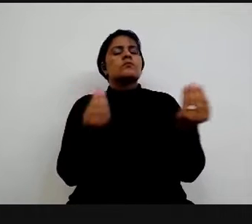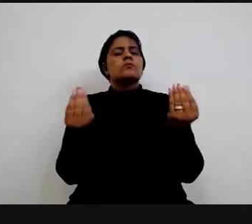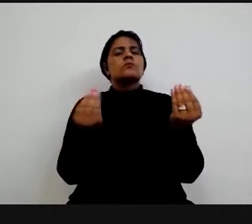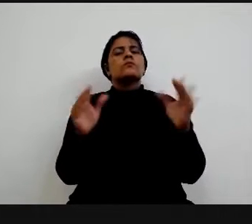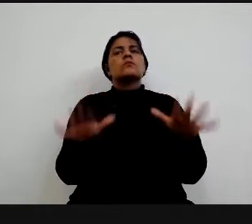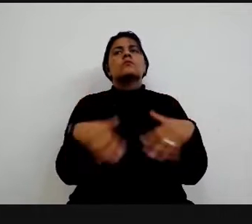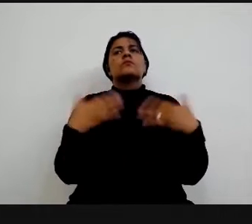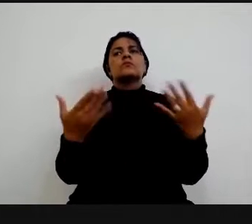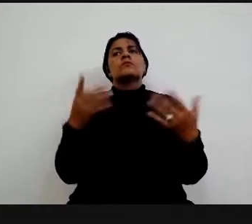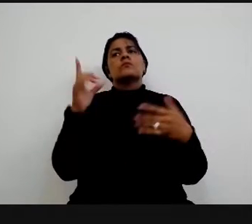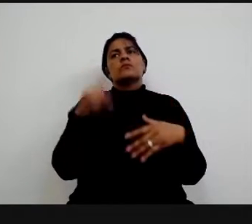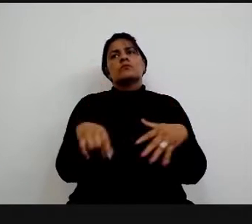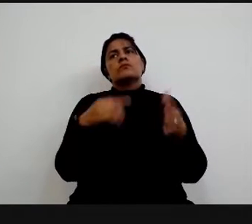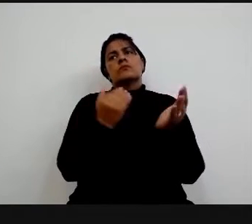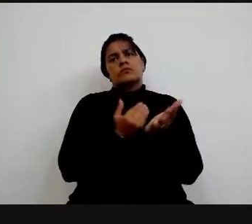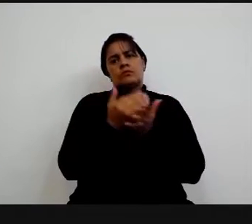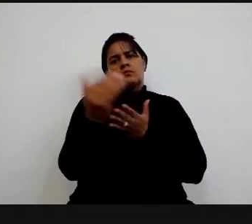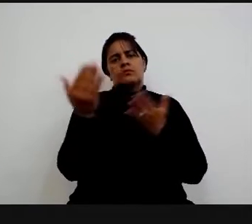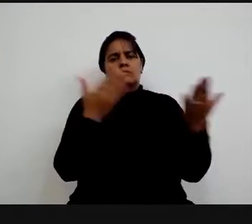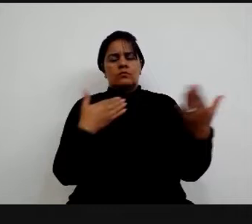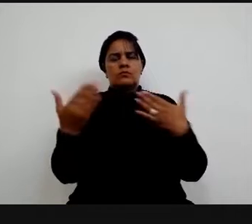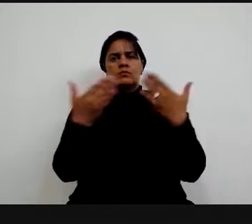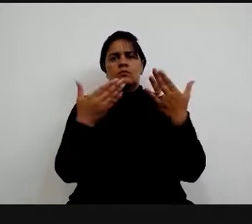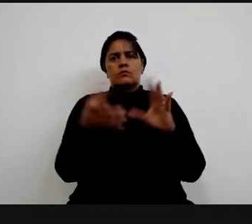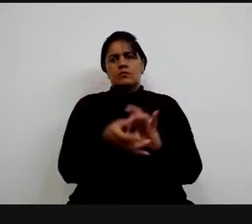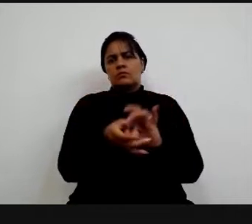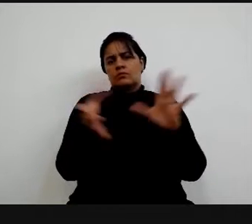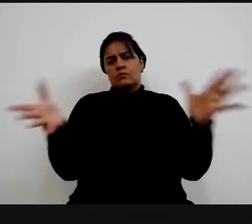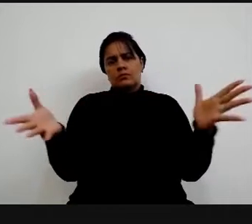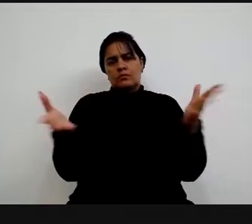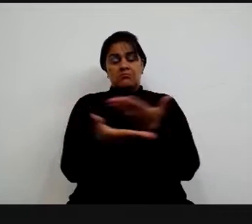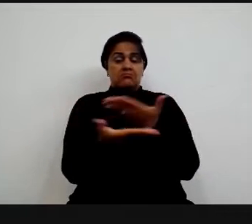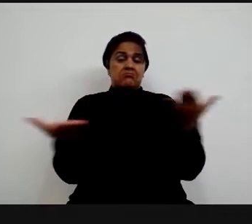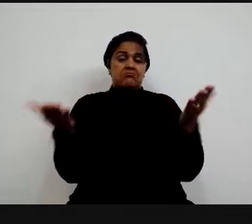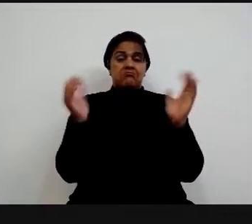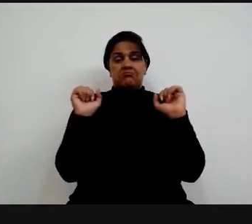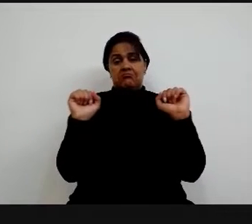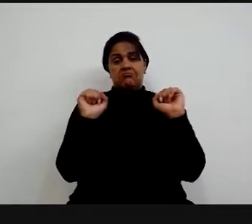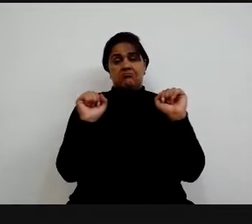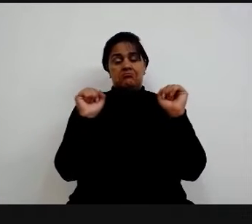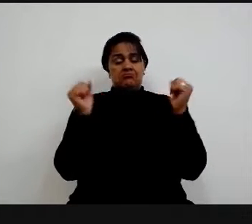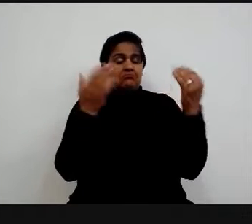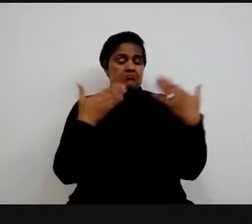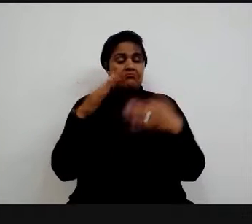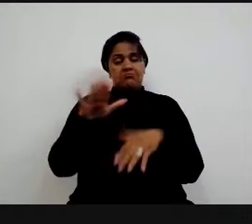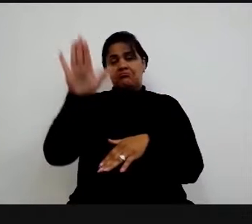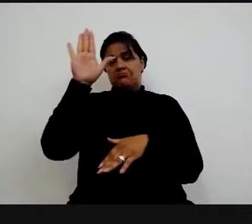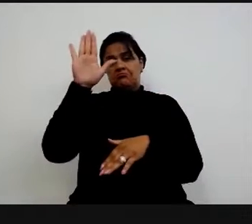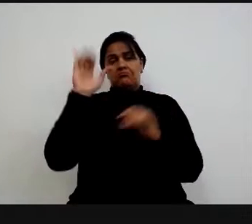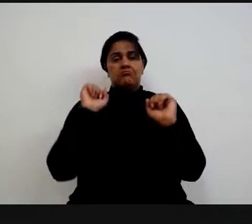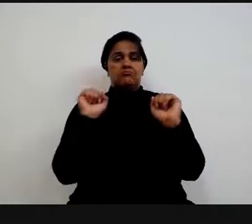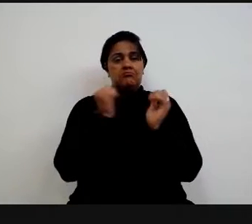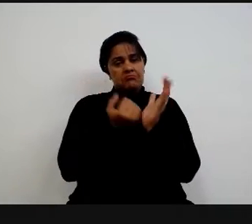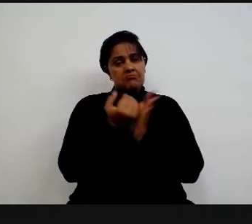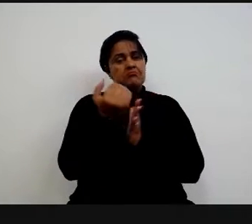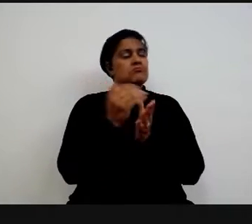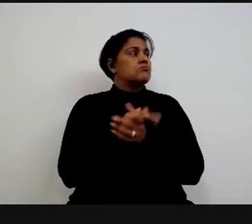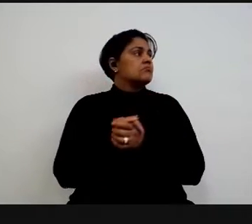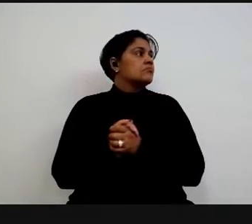Então, essa é a pergunta inicial, e aí eu deixo livre a palavra, quem quiser